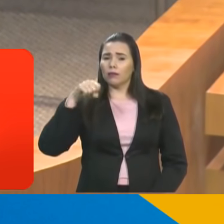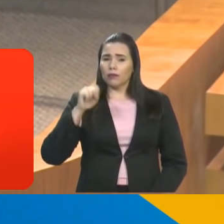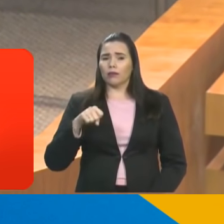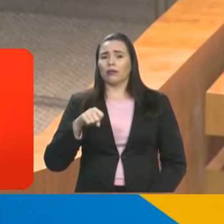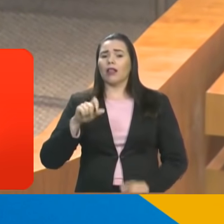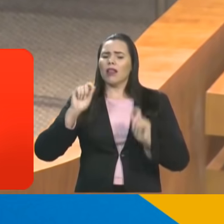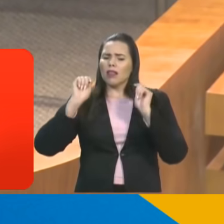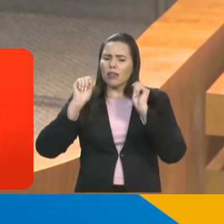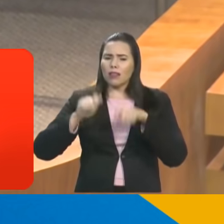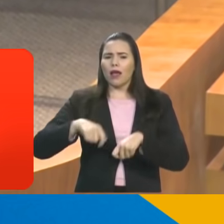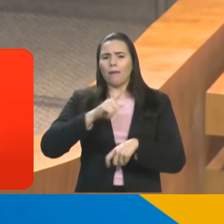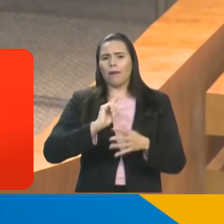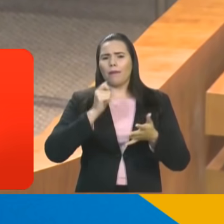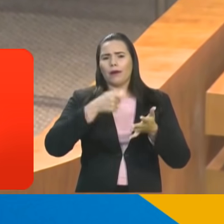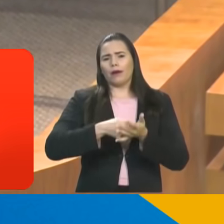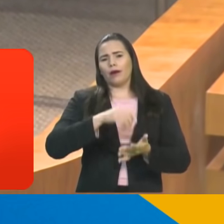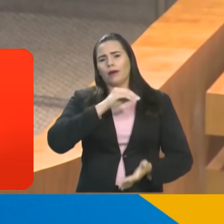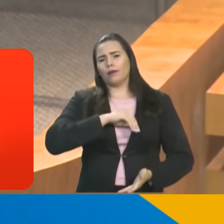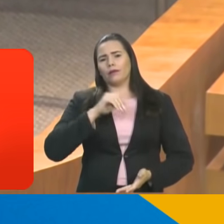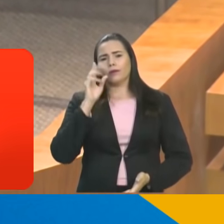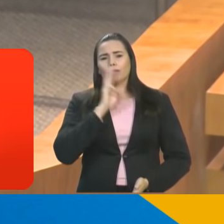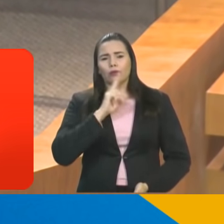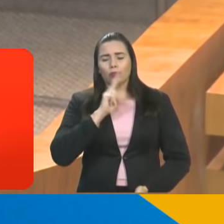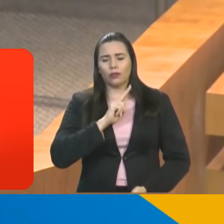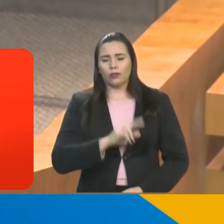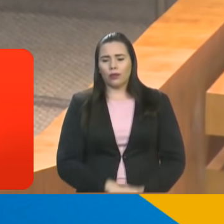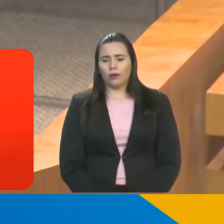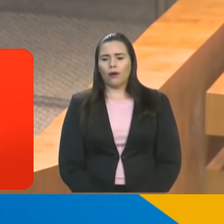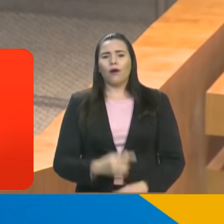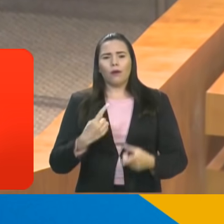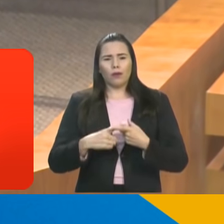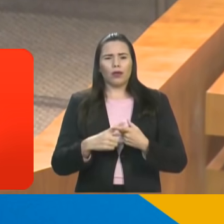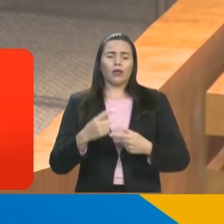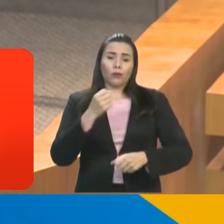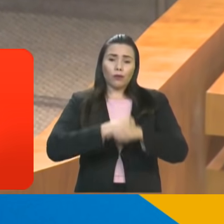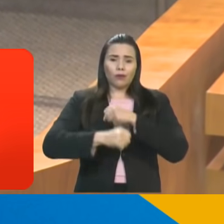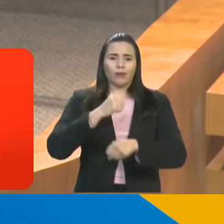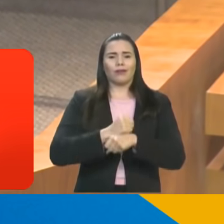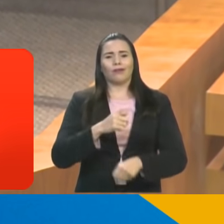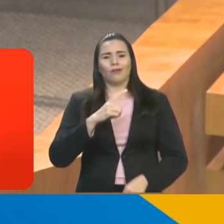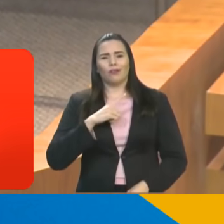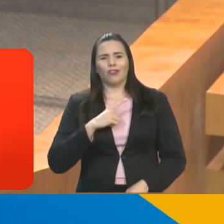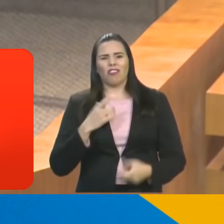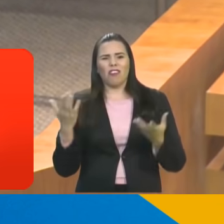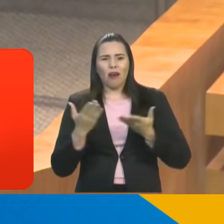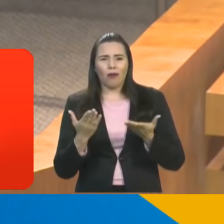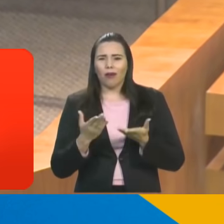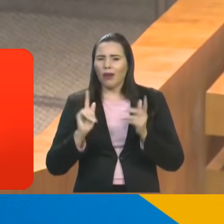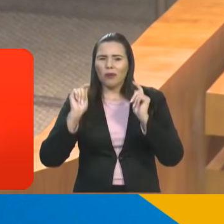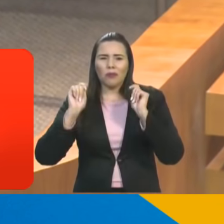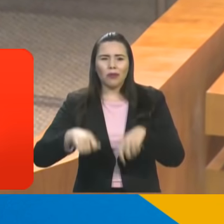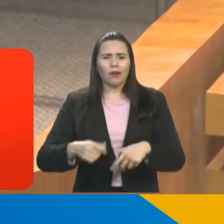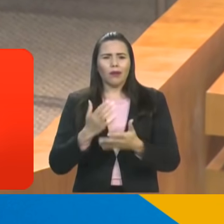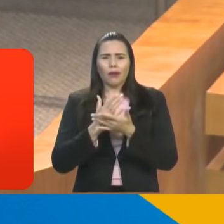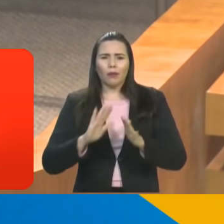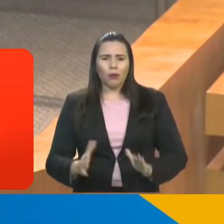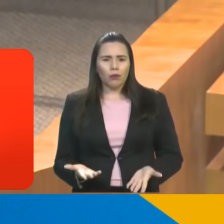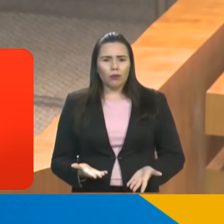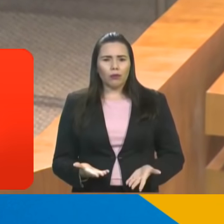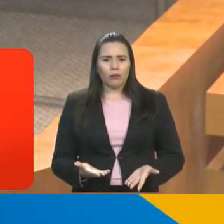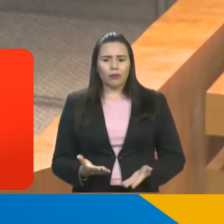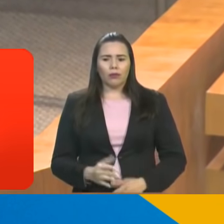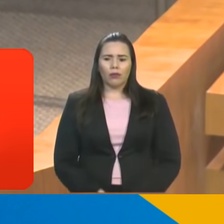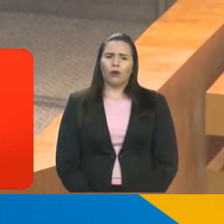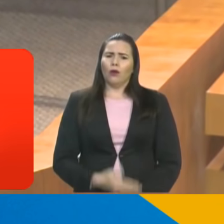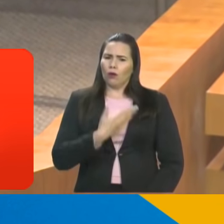com esse auxílio, até porque assim o fez no ano passado. E o governo federal mostrou que tem dinheiro